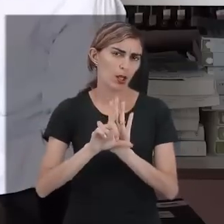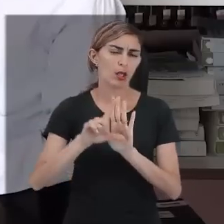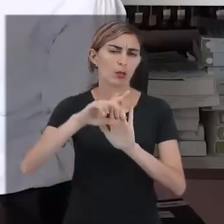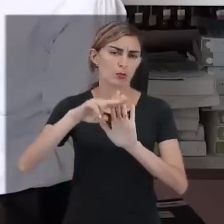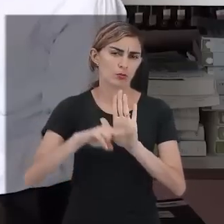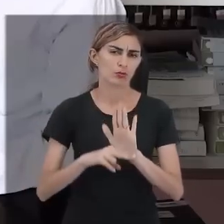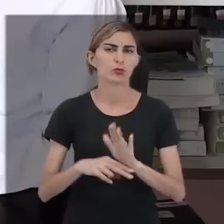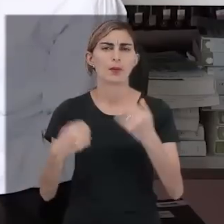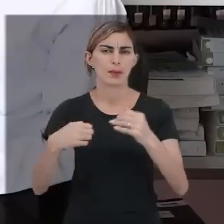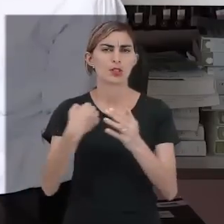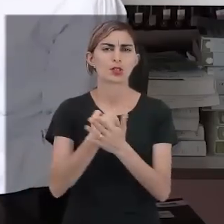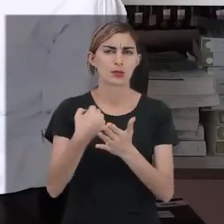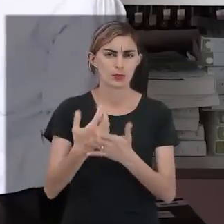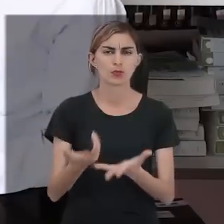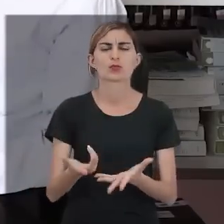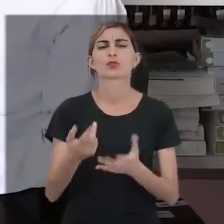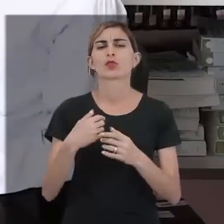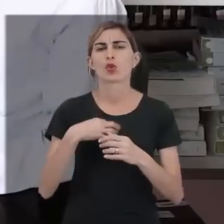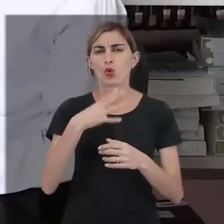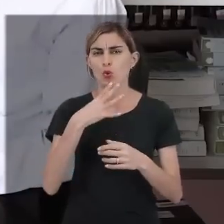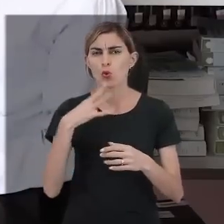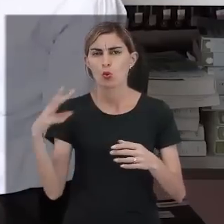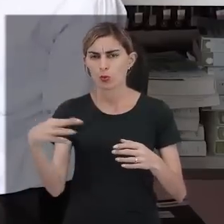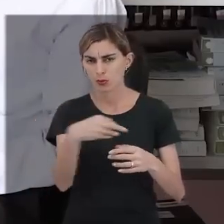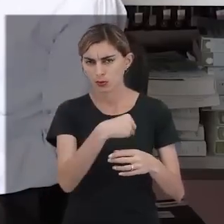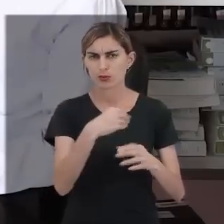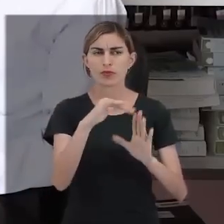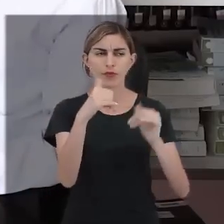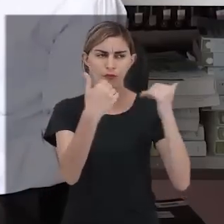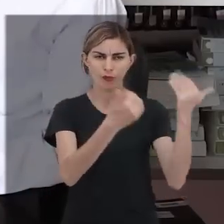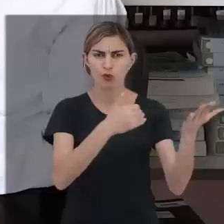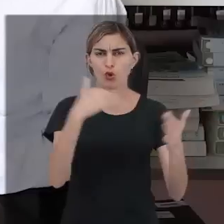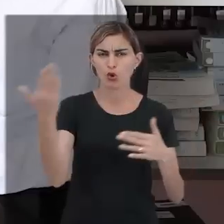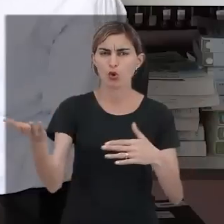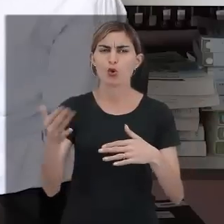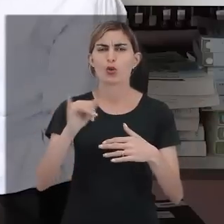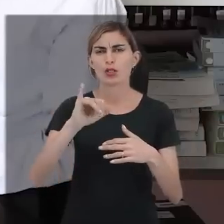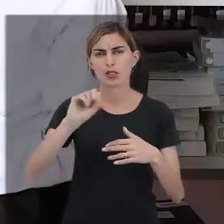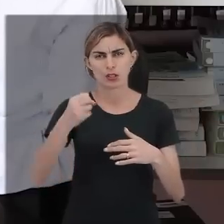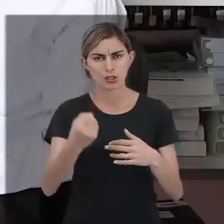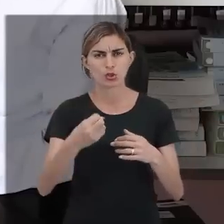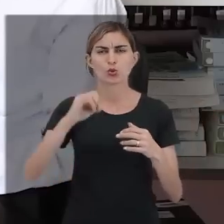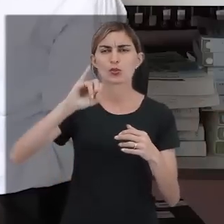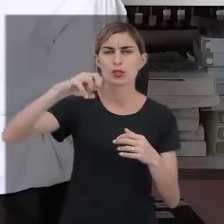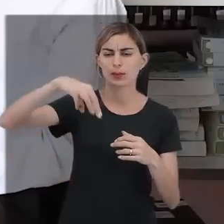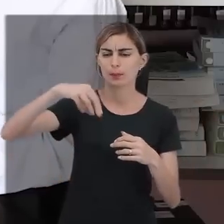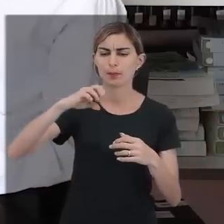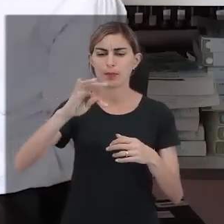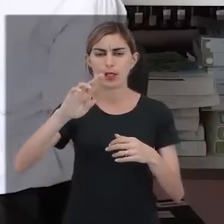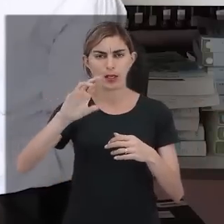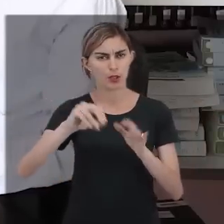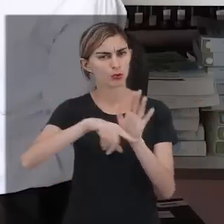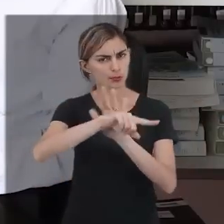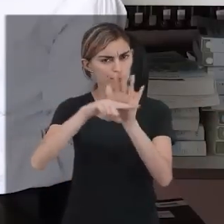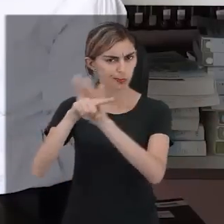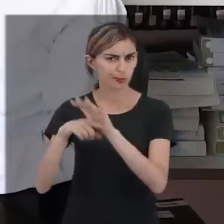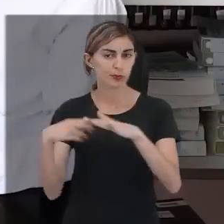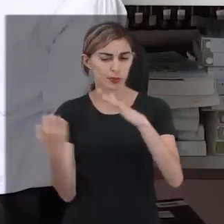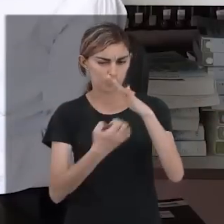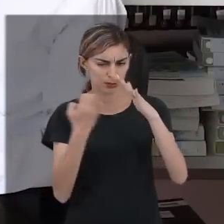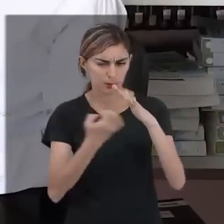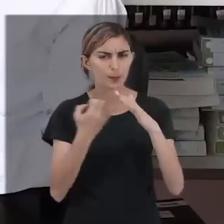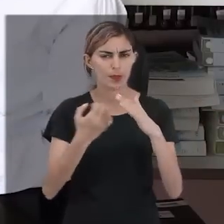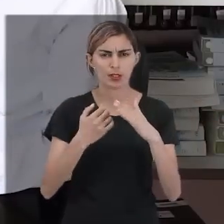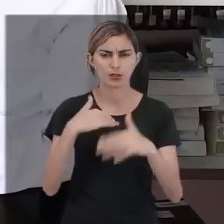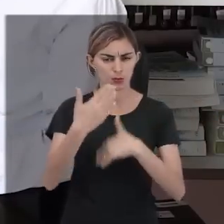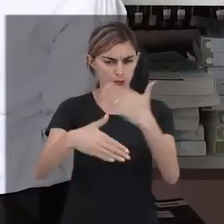quê? Reconhecidas e consagradas por organismos externos, como o ISO, como o Inmetro. Então, a empresa que passa por um